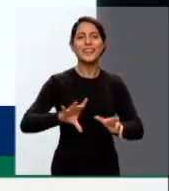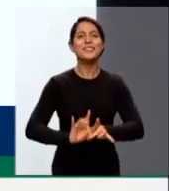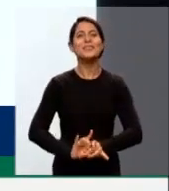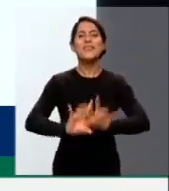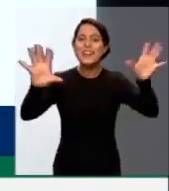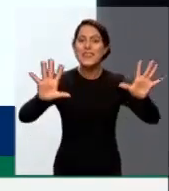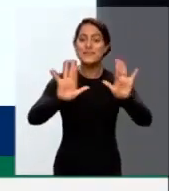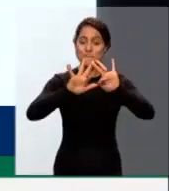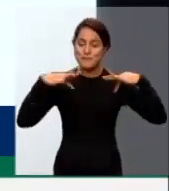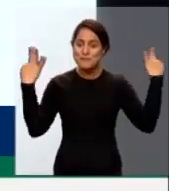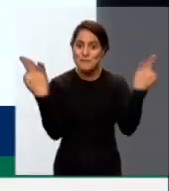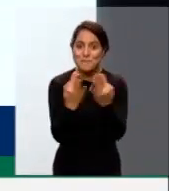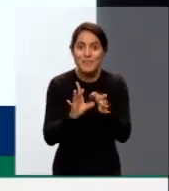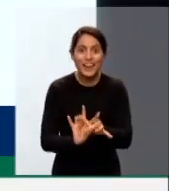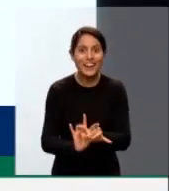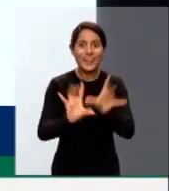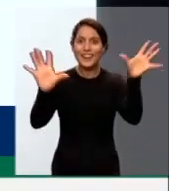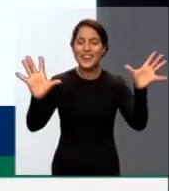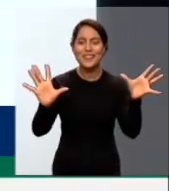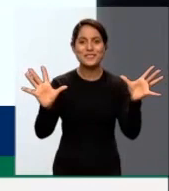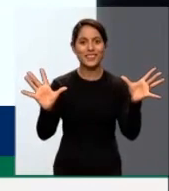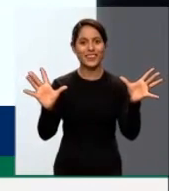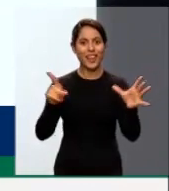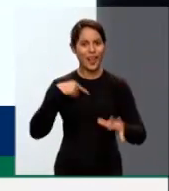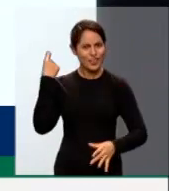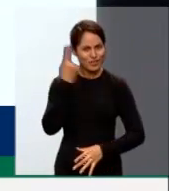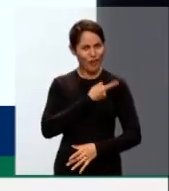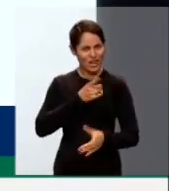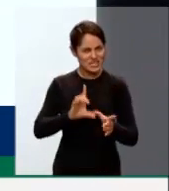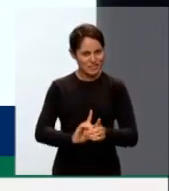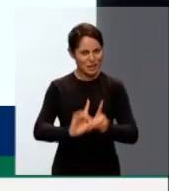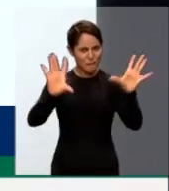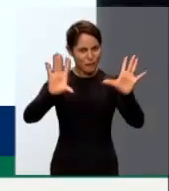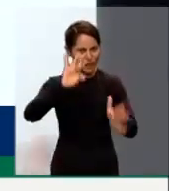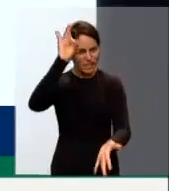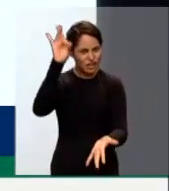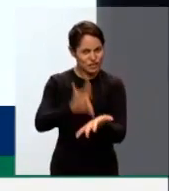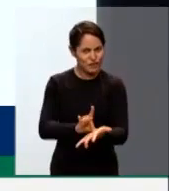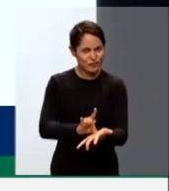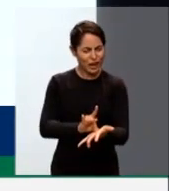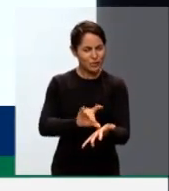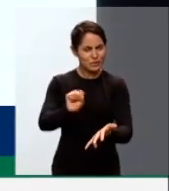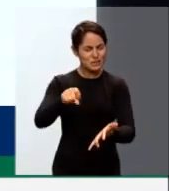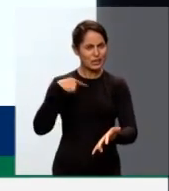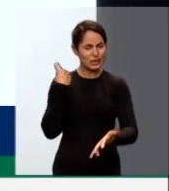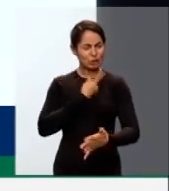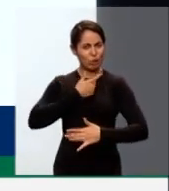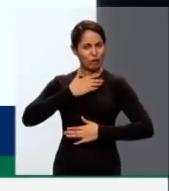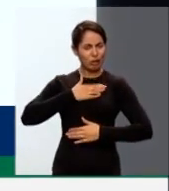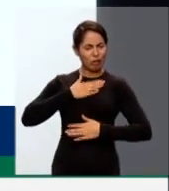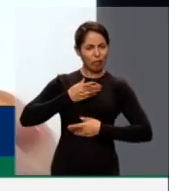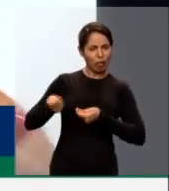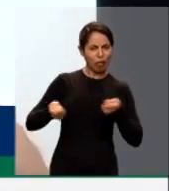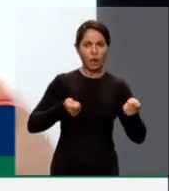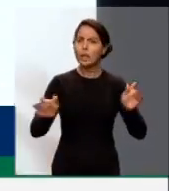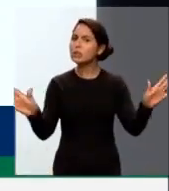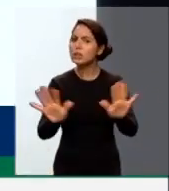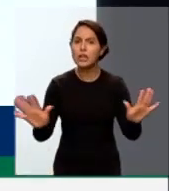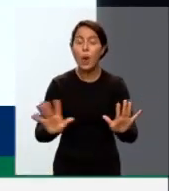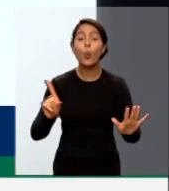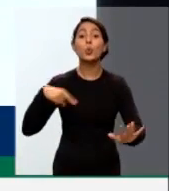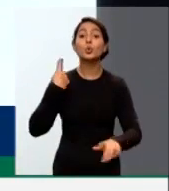suas famílias. Não dá para a gente ter democracia quando alguns corpos como os nossos tomam no chão. E o acesso